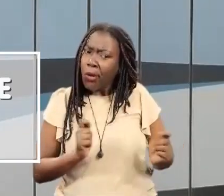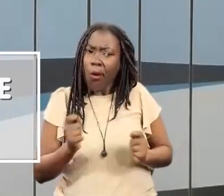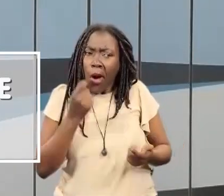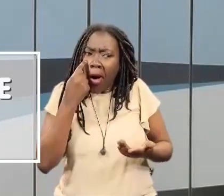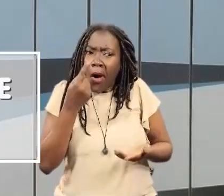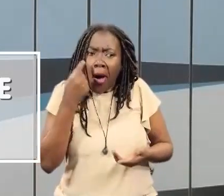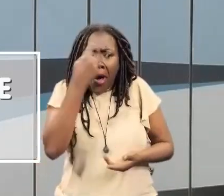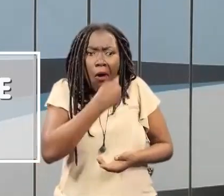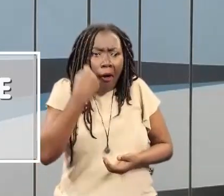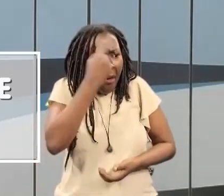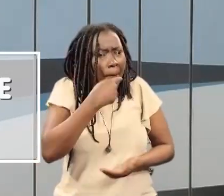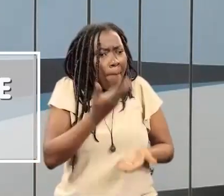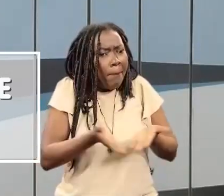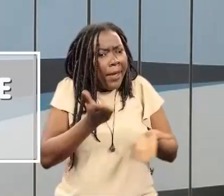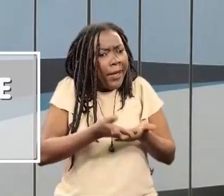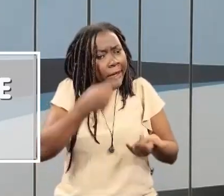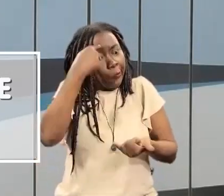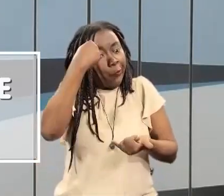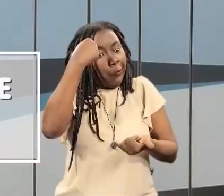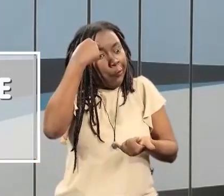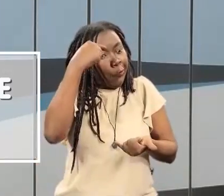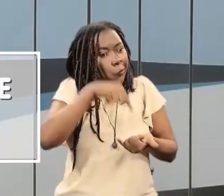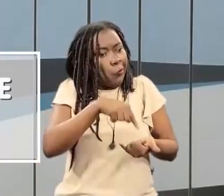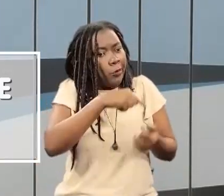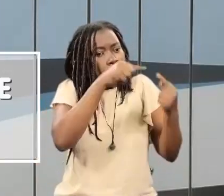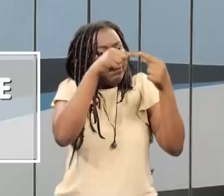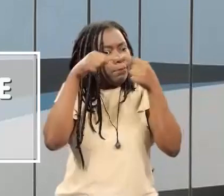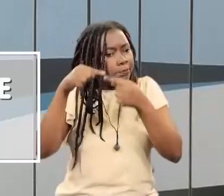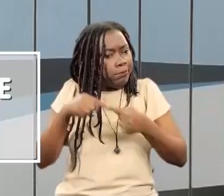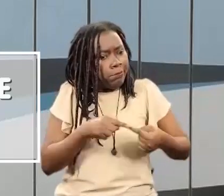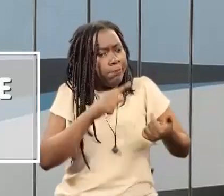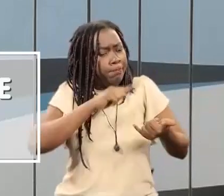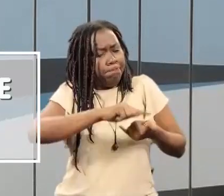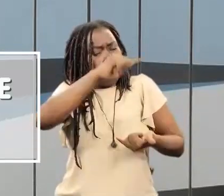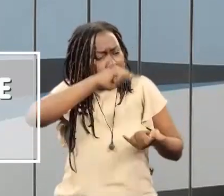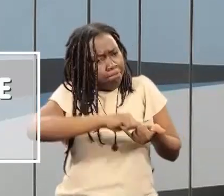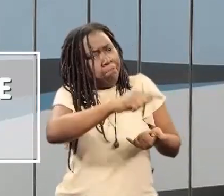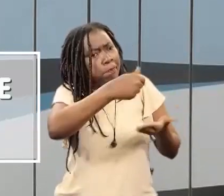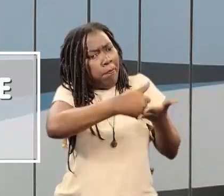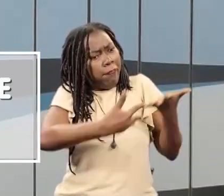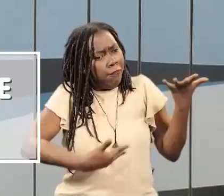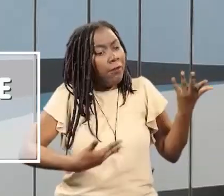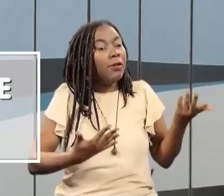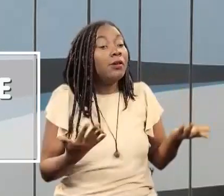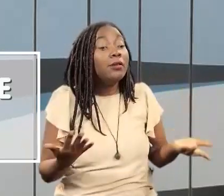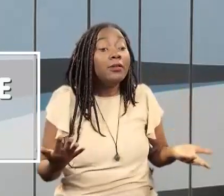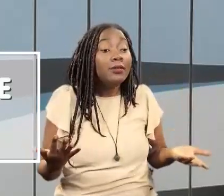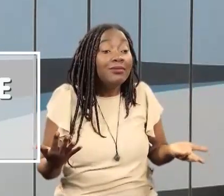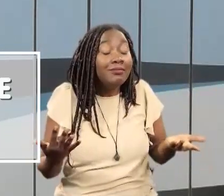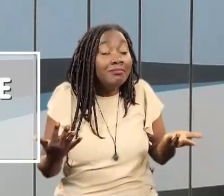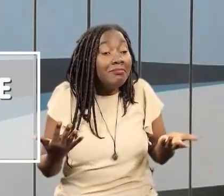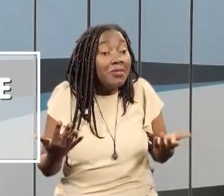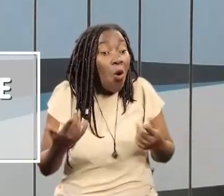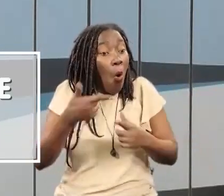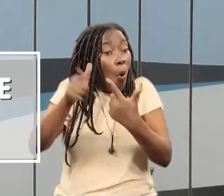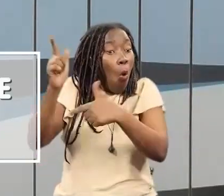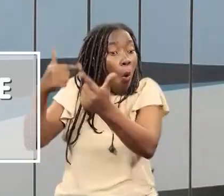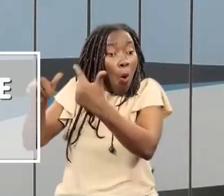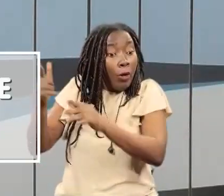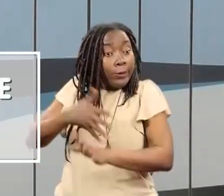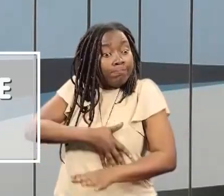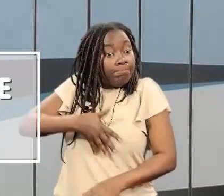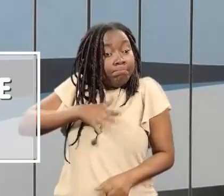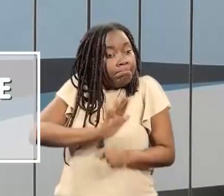tempo você está perdendo no celular, nas redes, arrastando para cima, né? E nada mais te satisfaz, porque